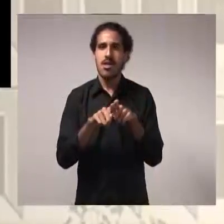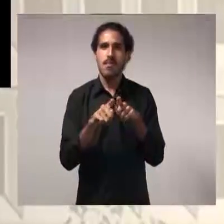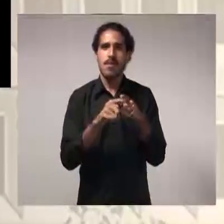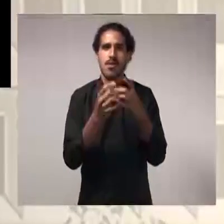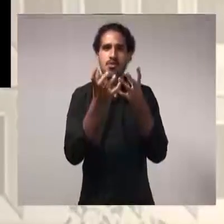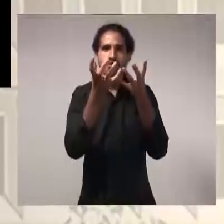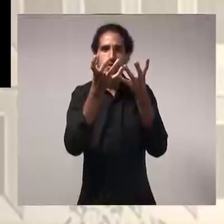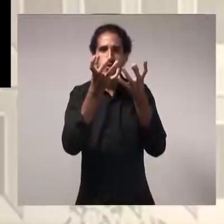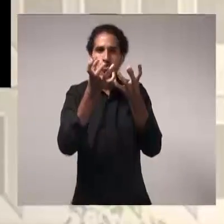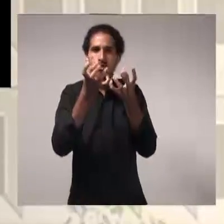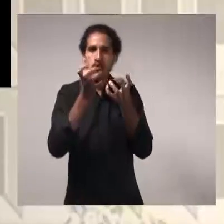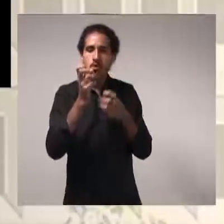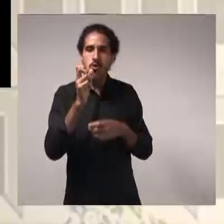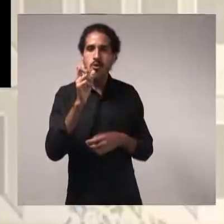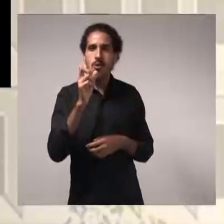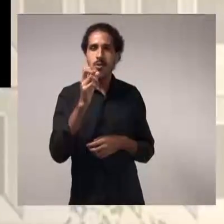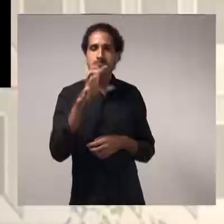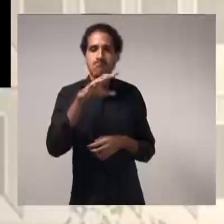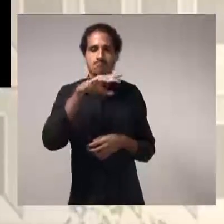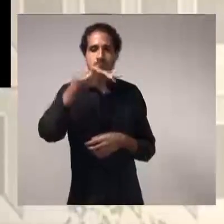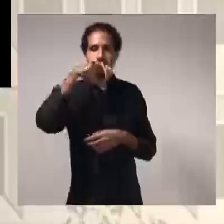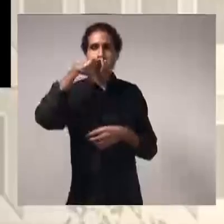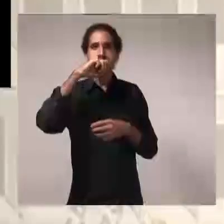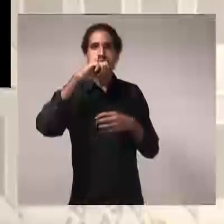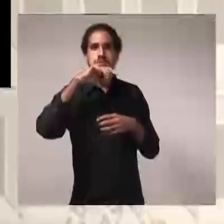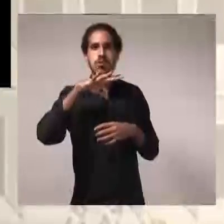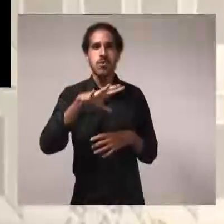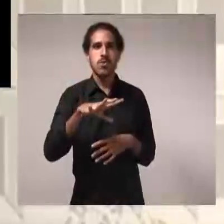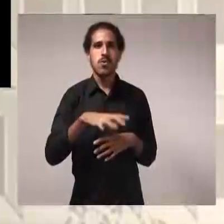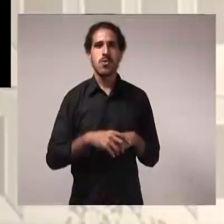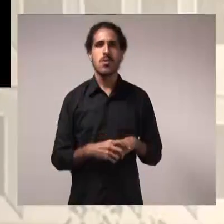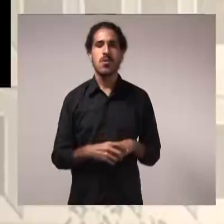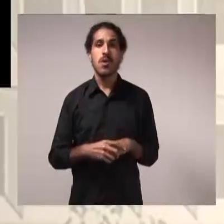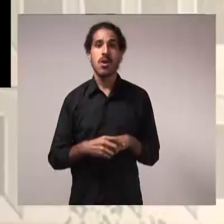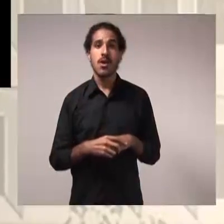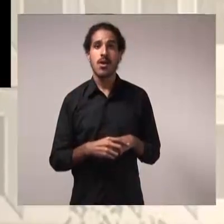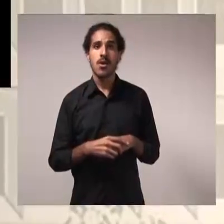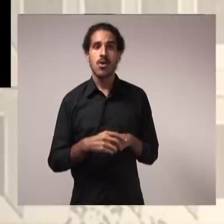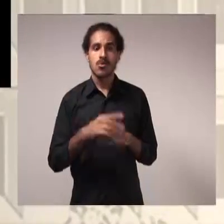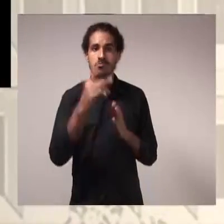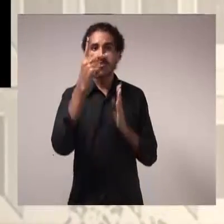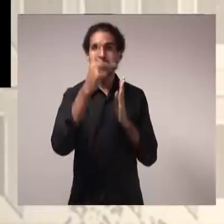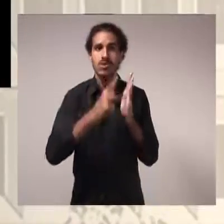árvores. Esse projeto do Viveiro, ele tem algumas